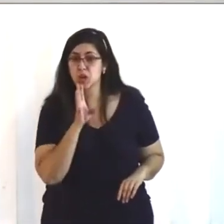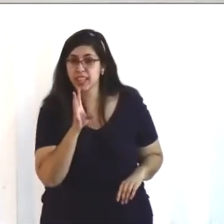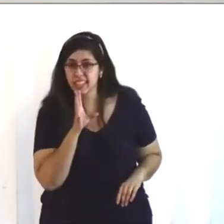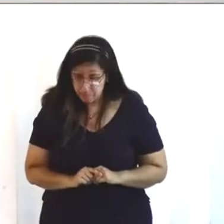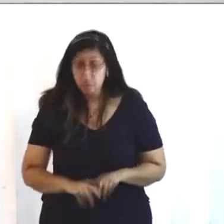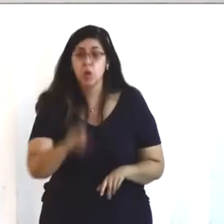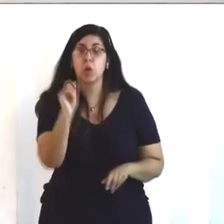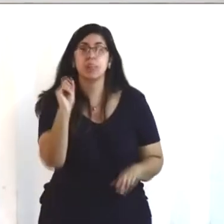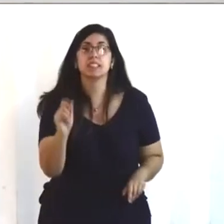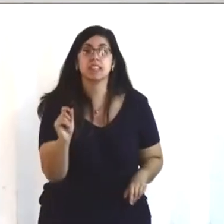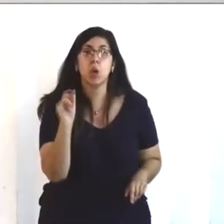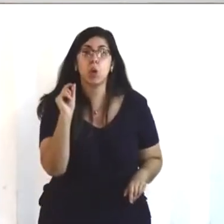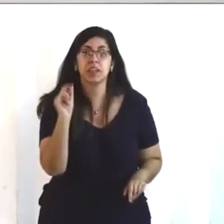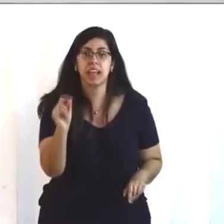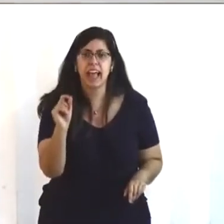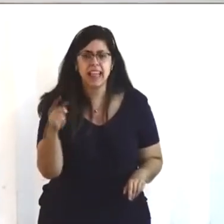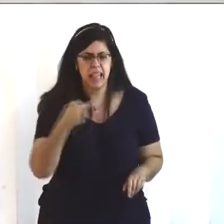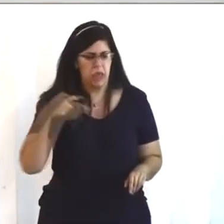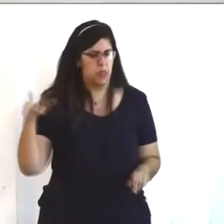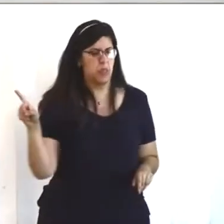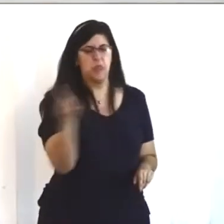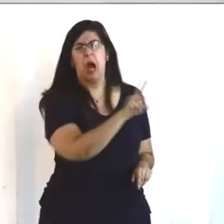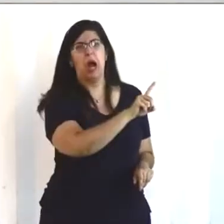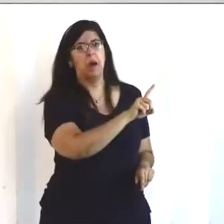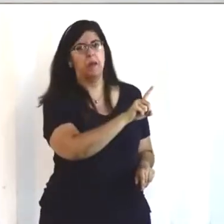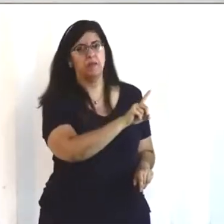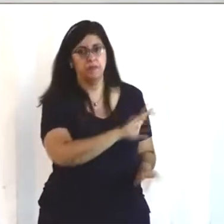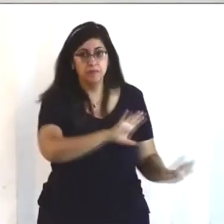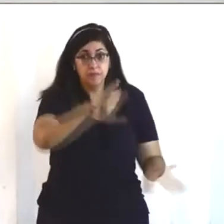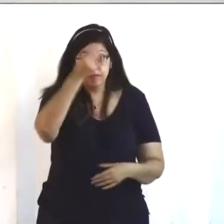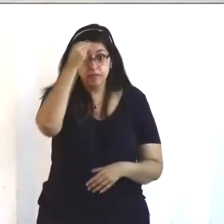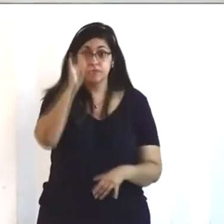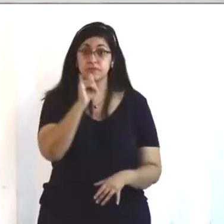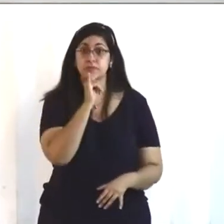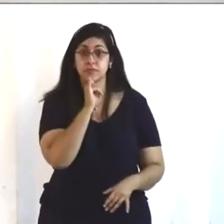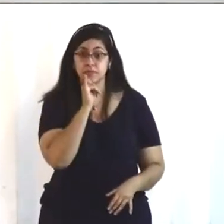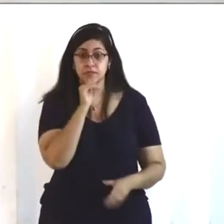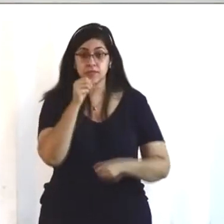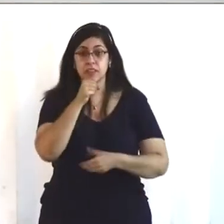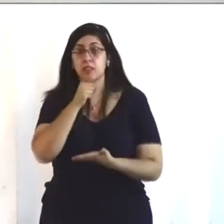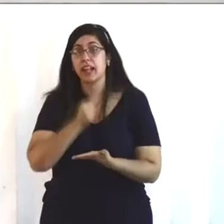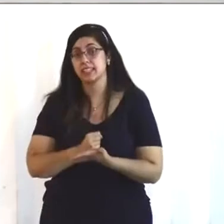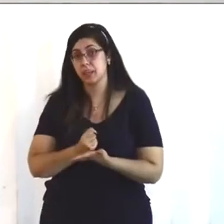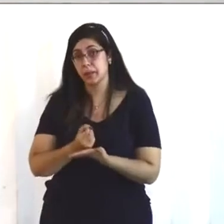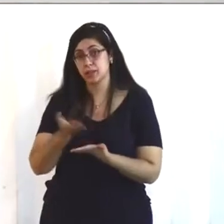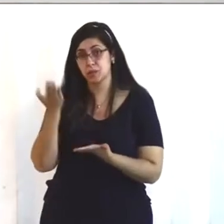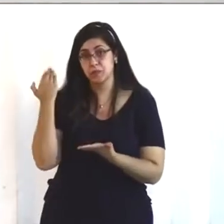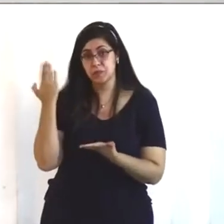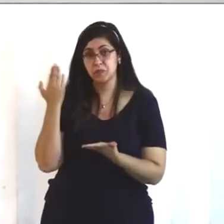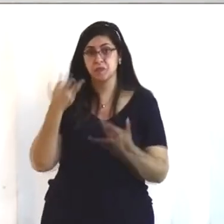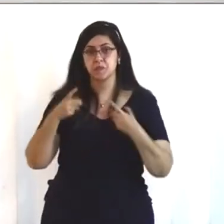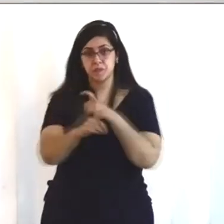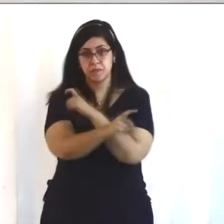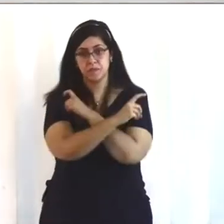para os judeus, para os escribas. Está falando para estes escribas que desceram de Jerusalém